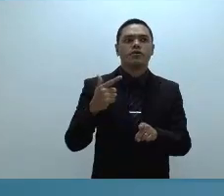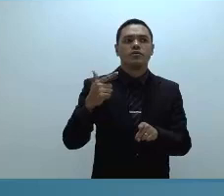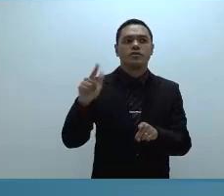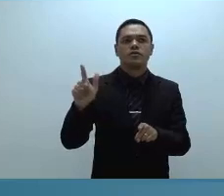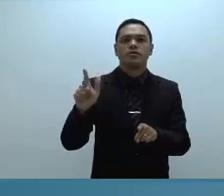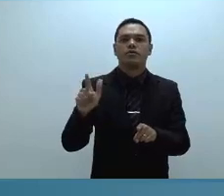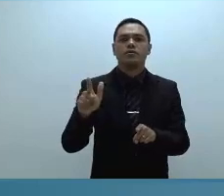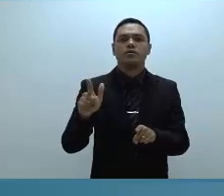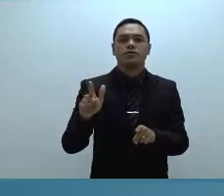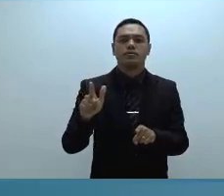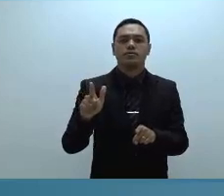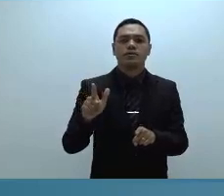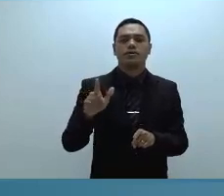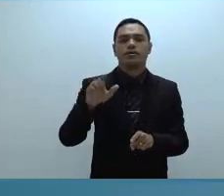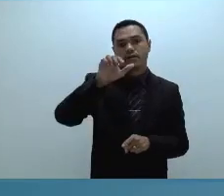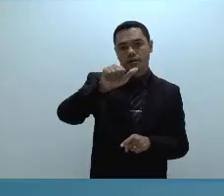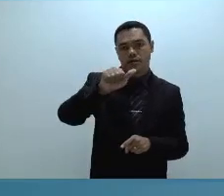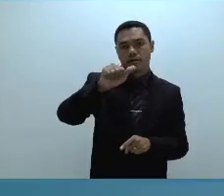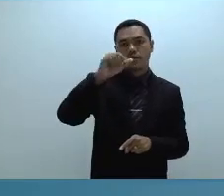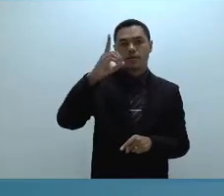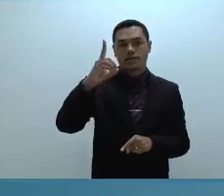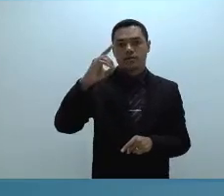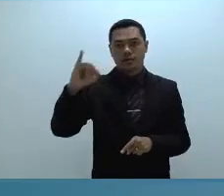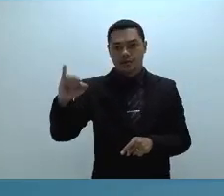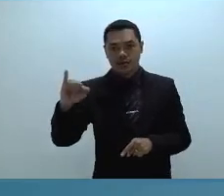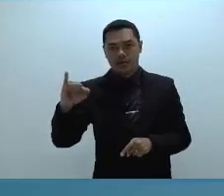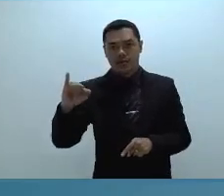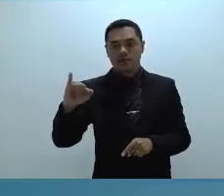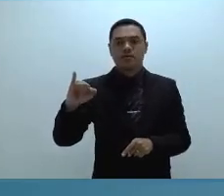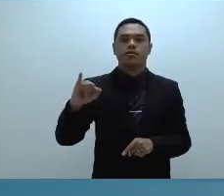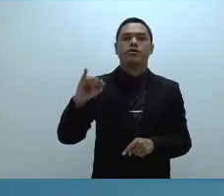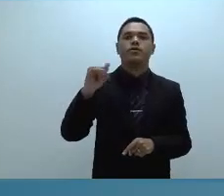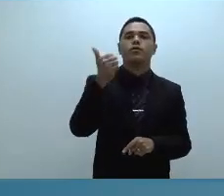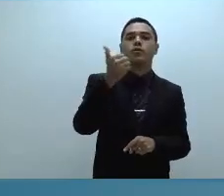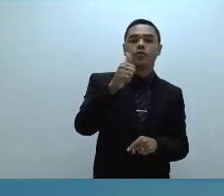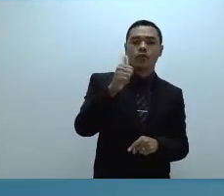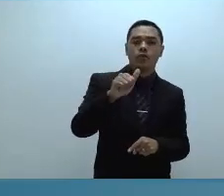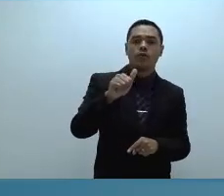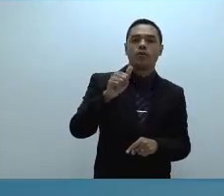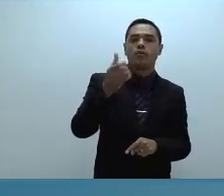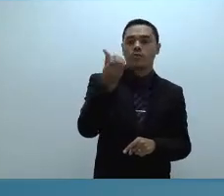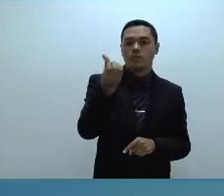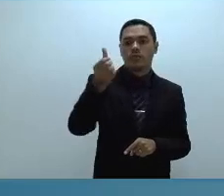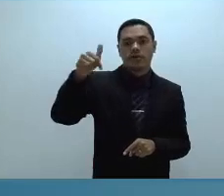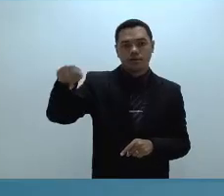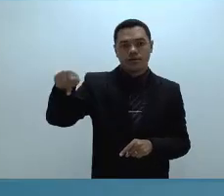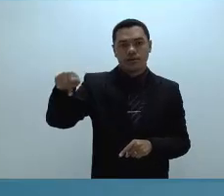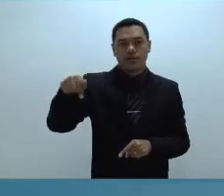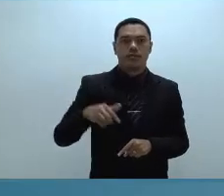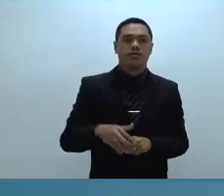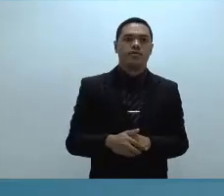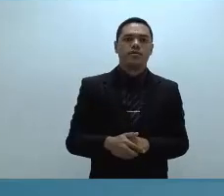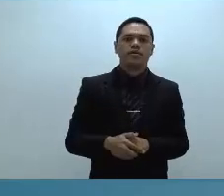da ADI 1167. O que ficou decidido nessa